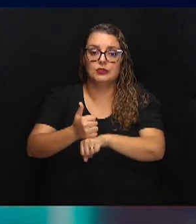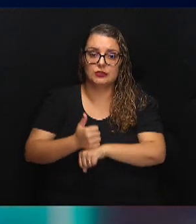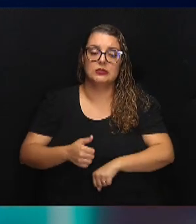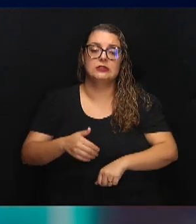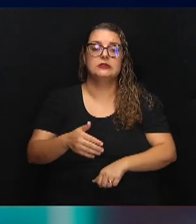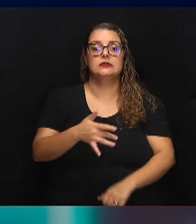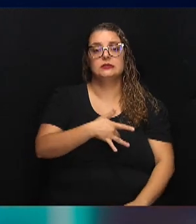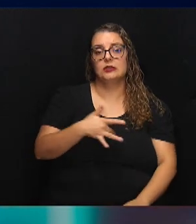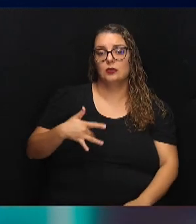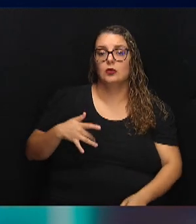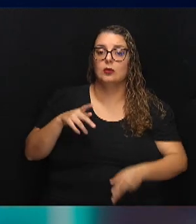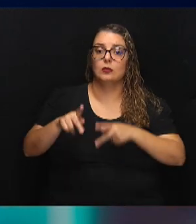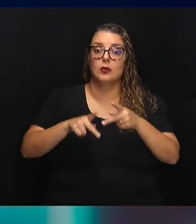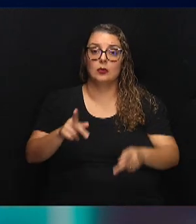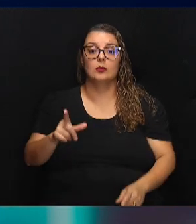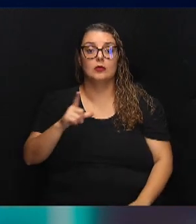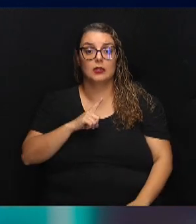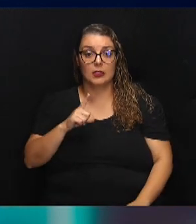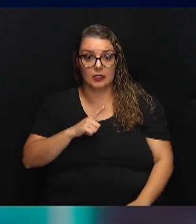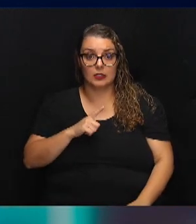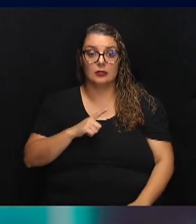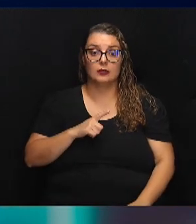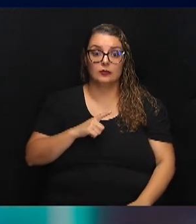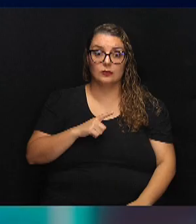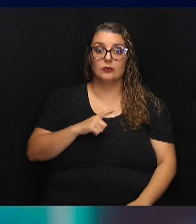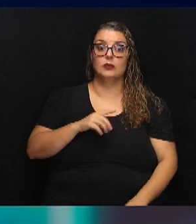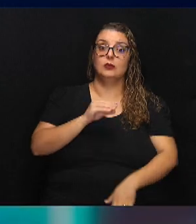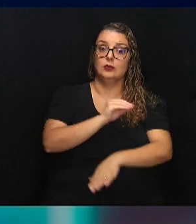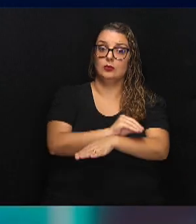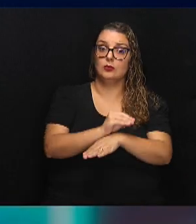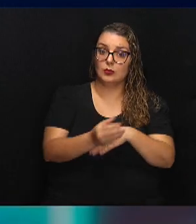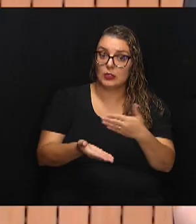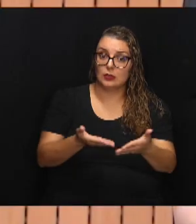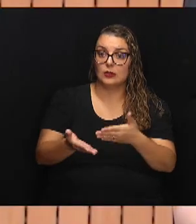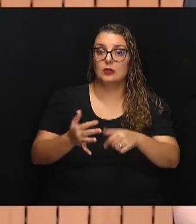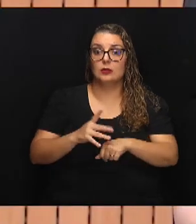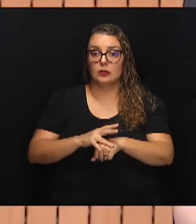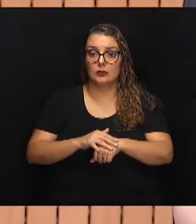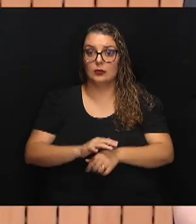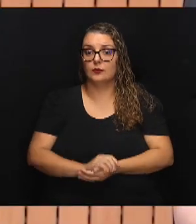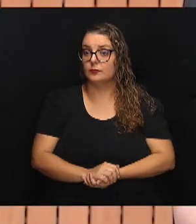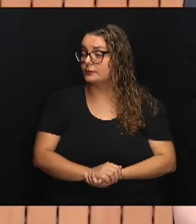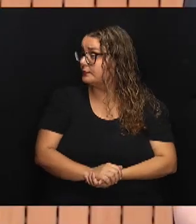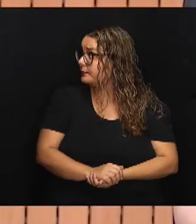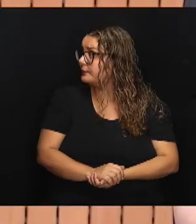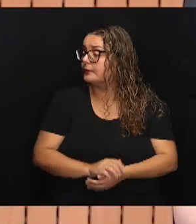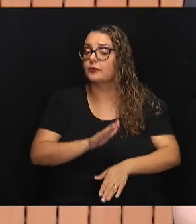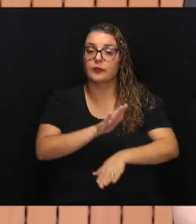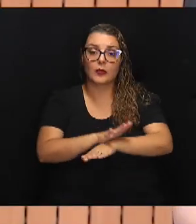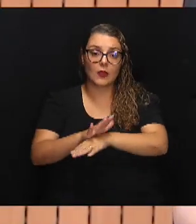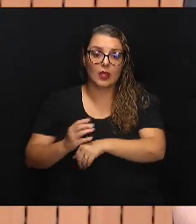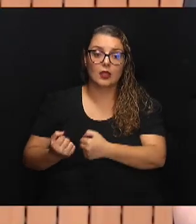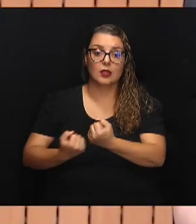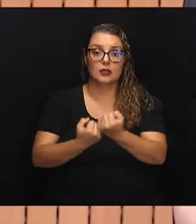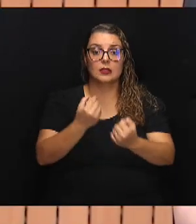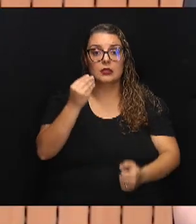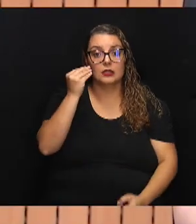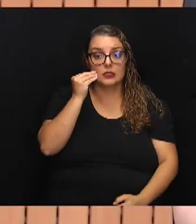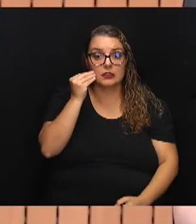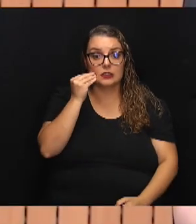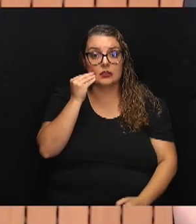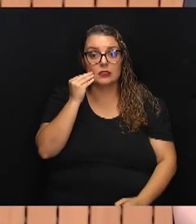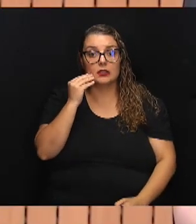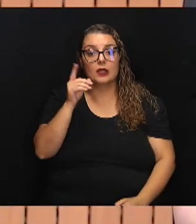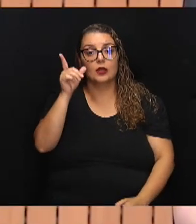população sobre a existência e os cuidados com essas doenças. Ajudar, apoiar e tentar aliviar o sofrimento